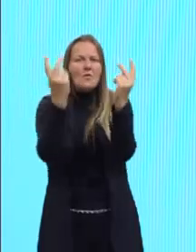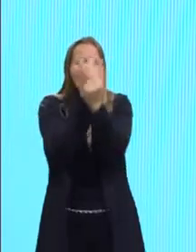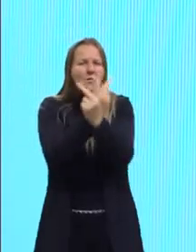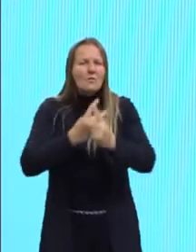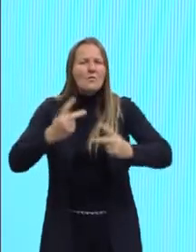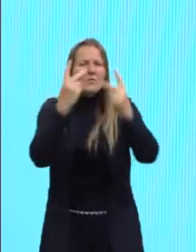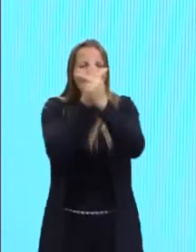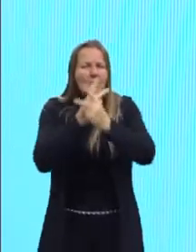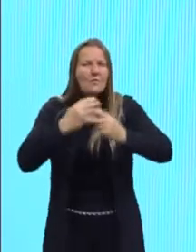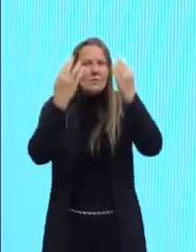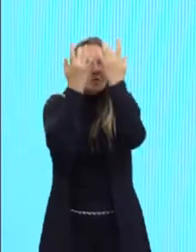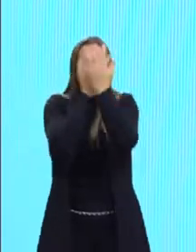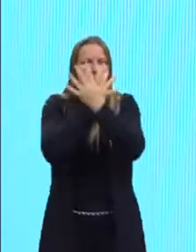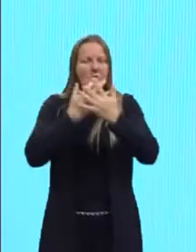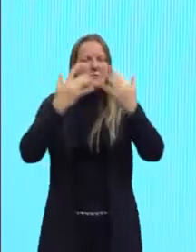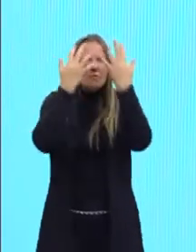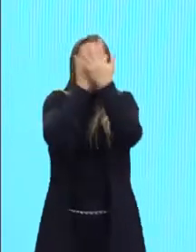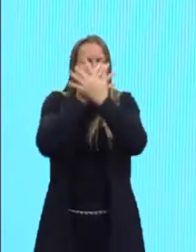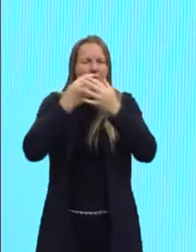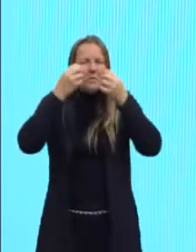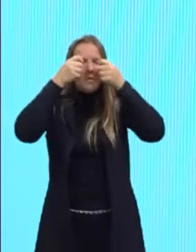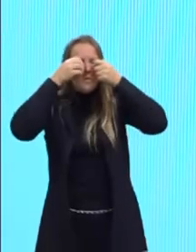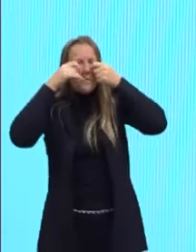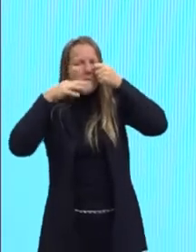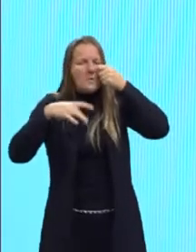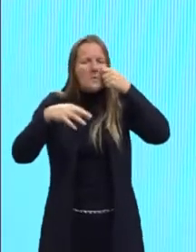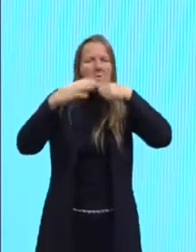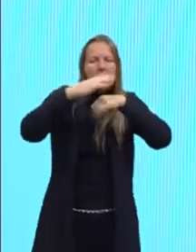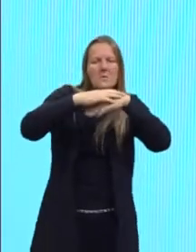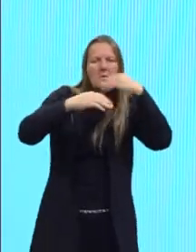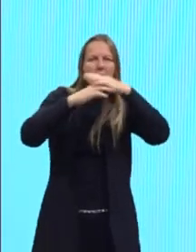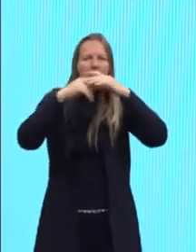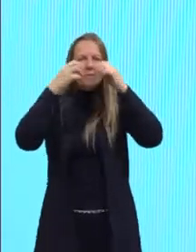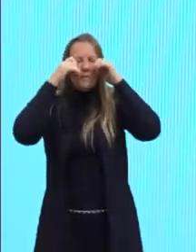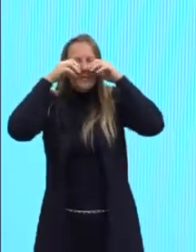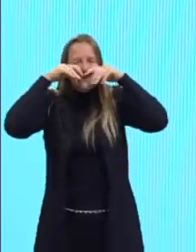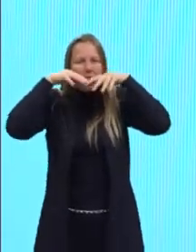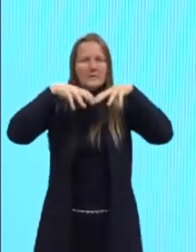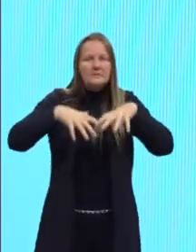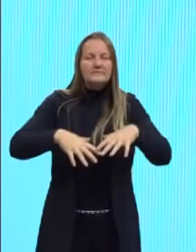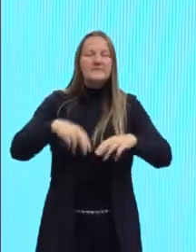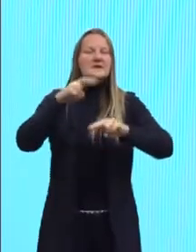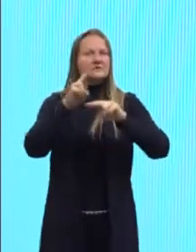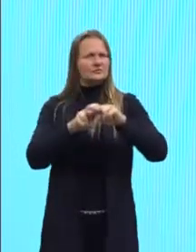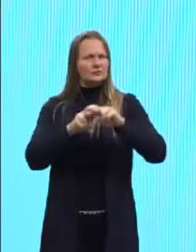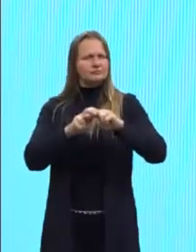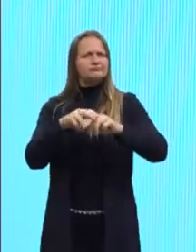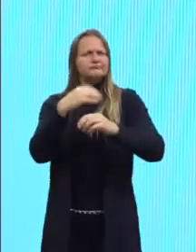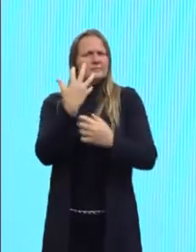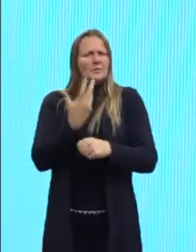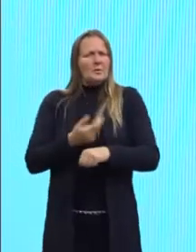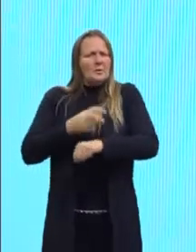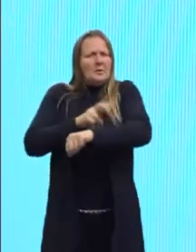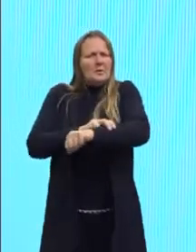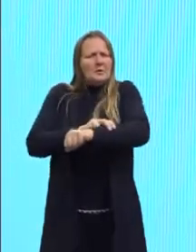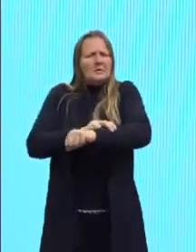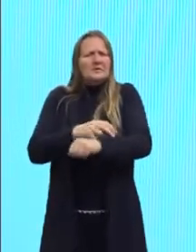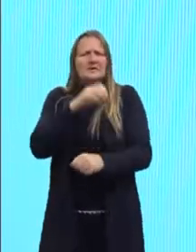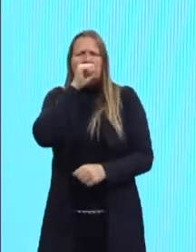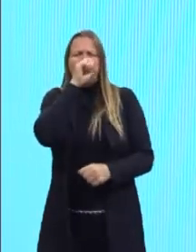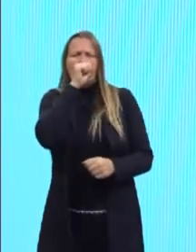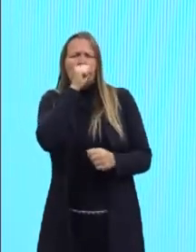seus olhos embotados de cimento e lágrima sentou pra descansar como se fosse sábado